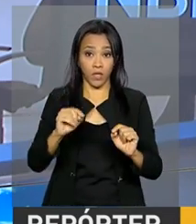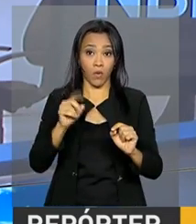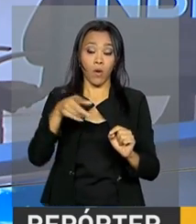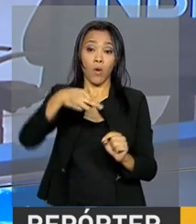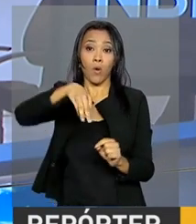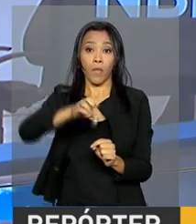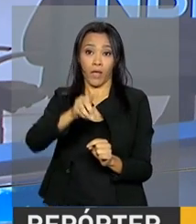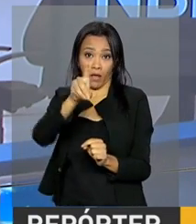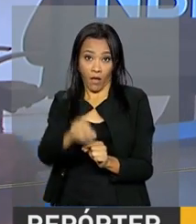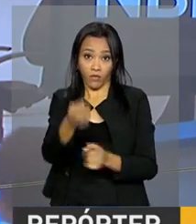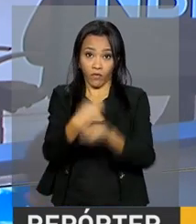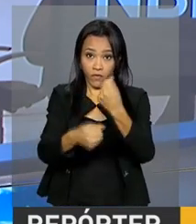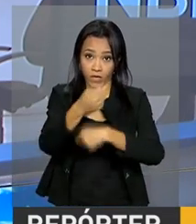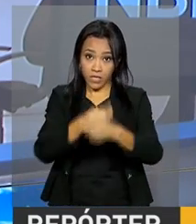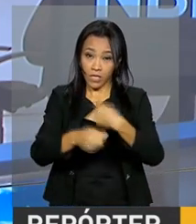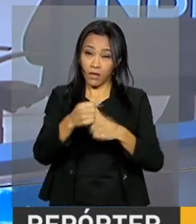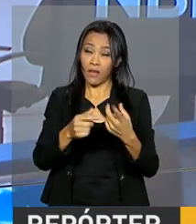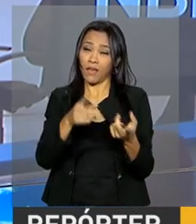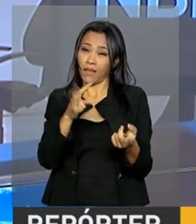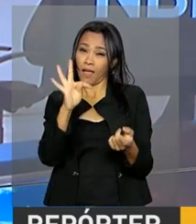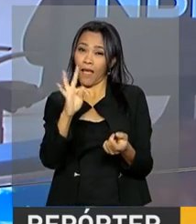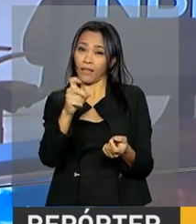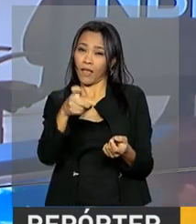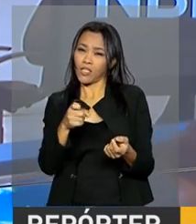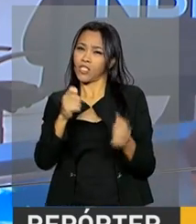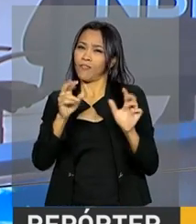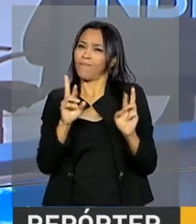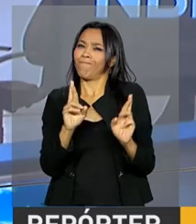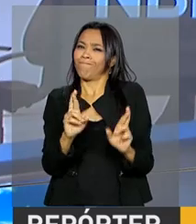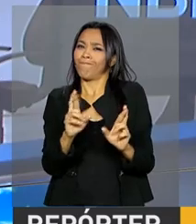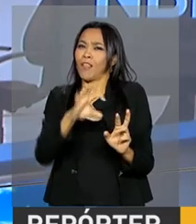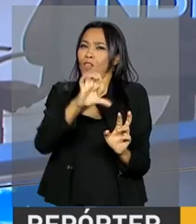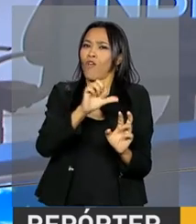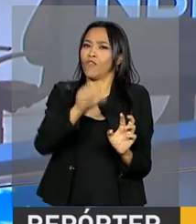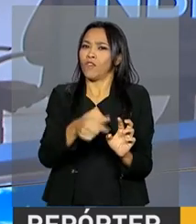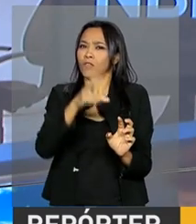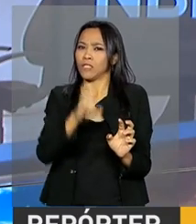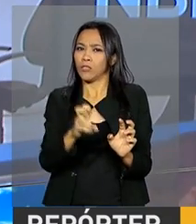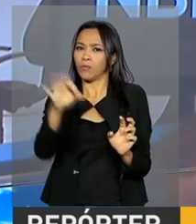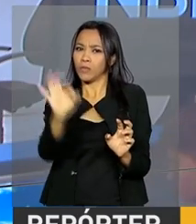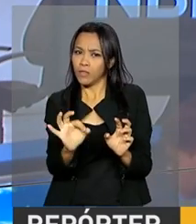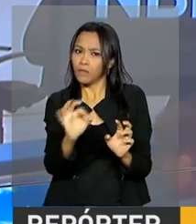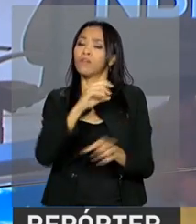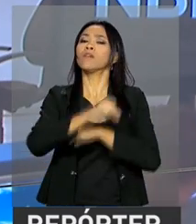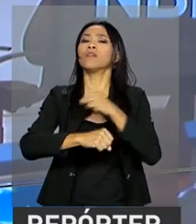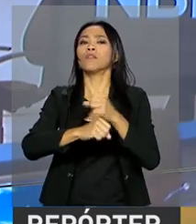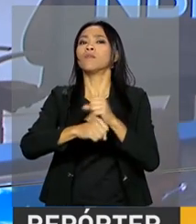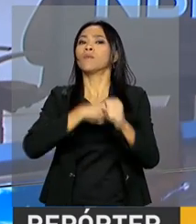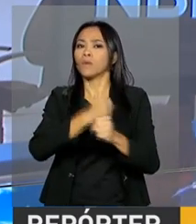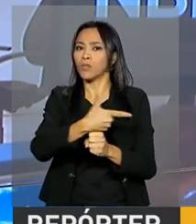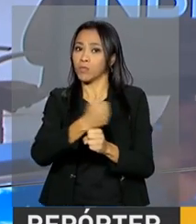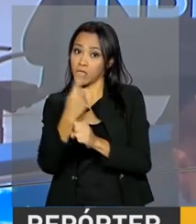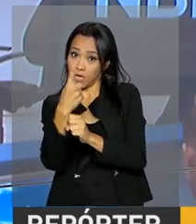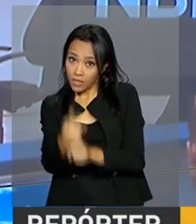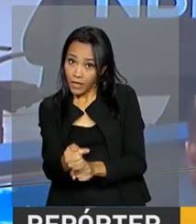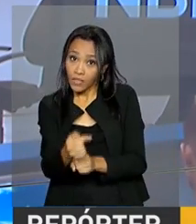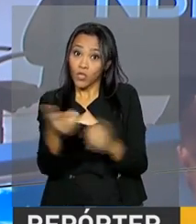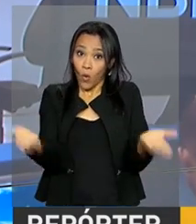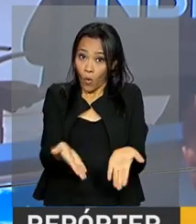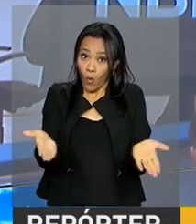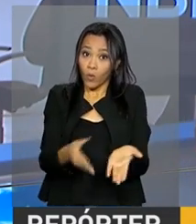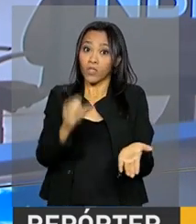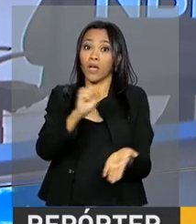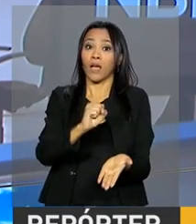financeiro é que a taxa fique em 99,5% em 2017 atualmente a celic está